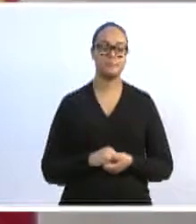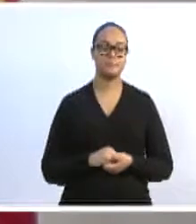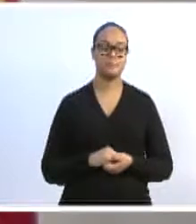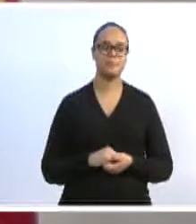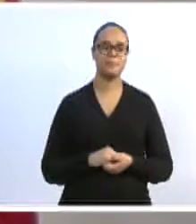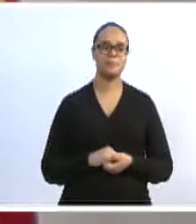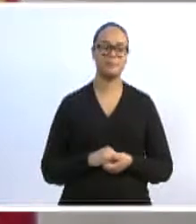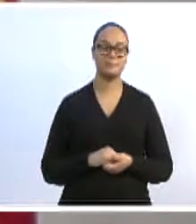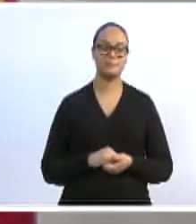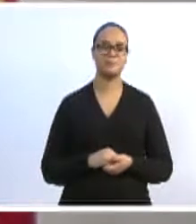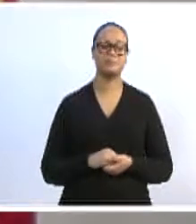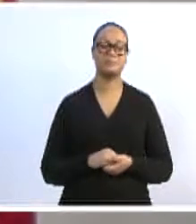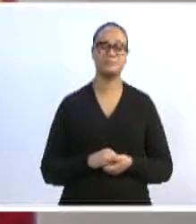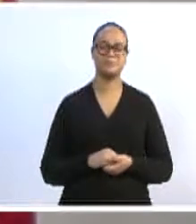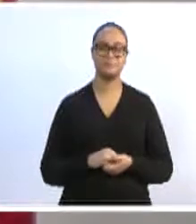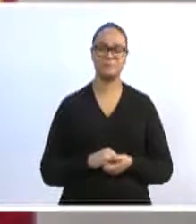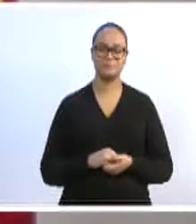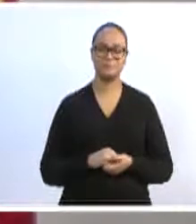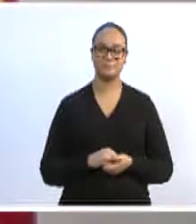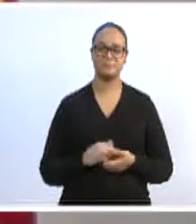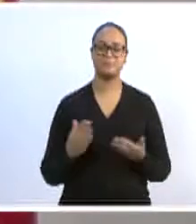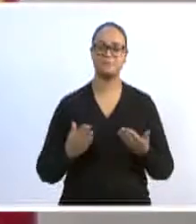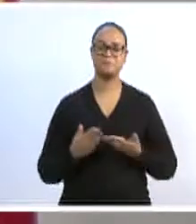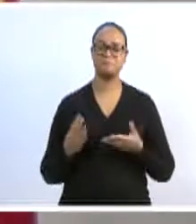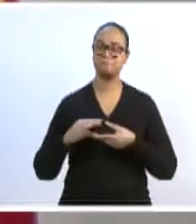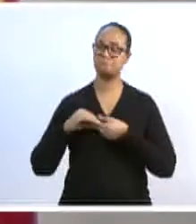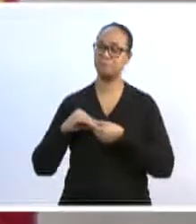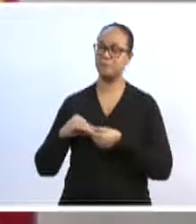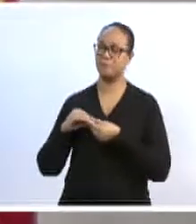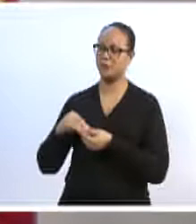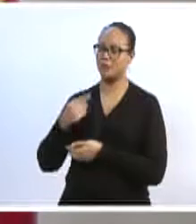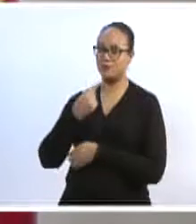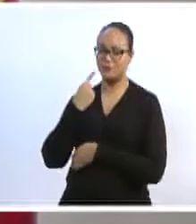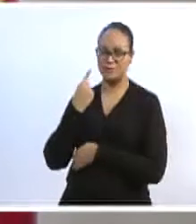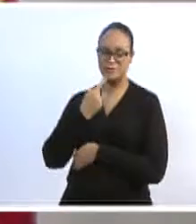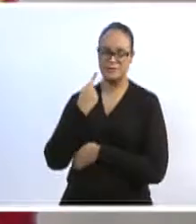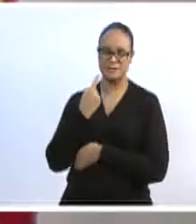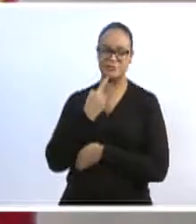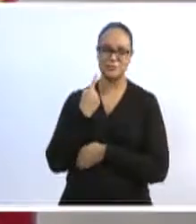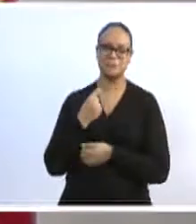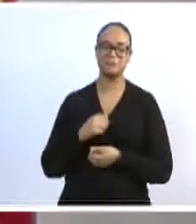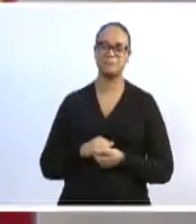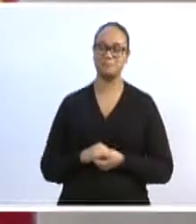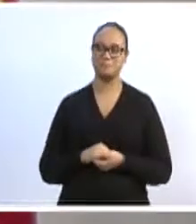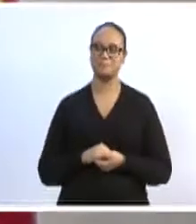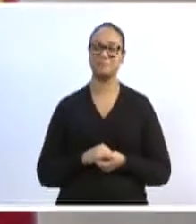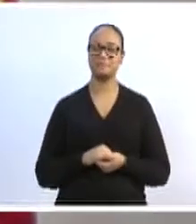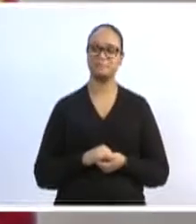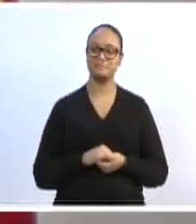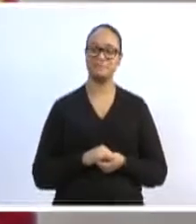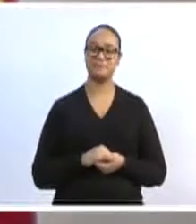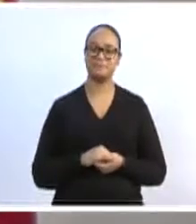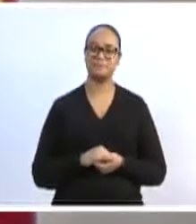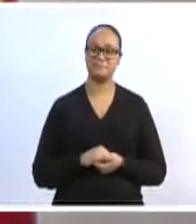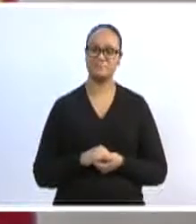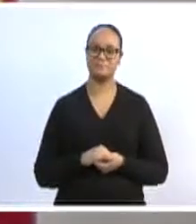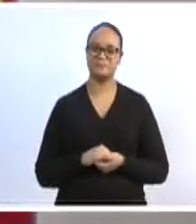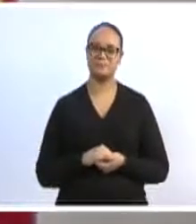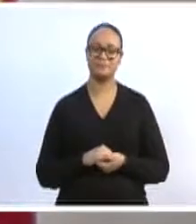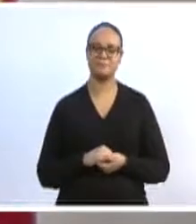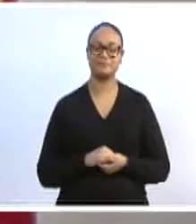cumprimento o vereador nasário em que faz as vezes de presidente desta casa